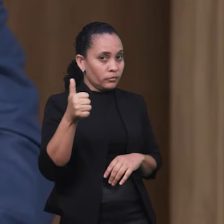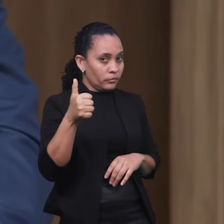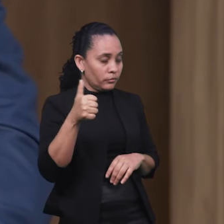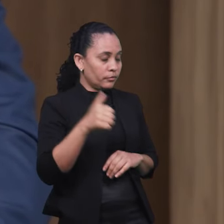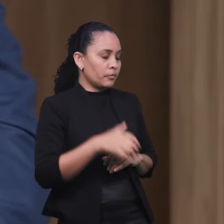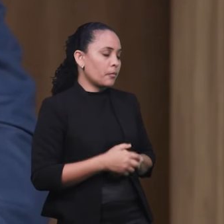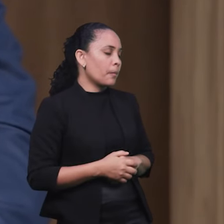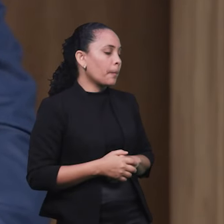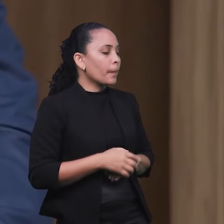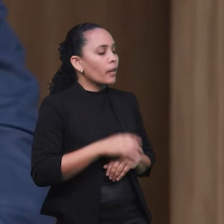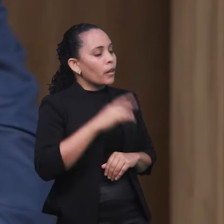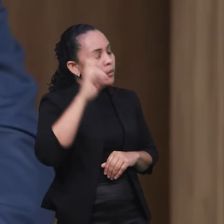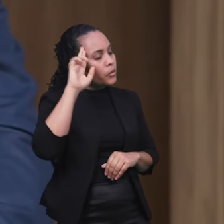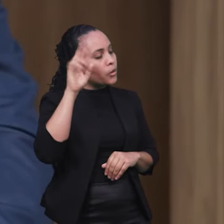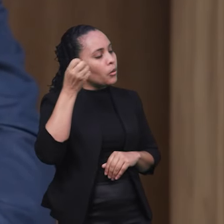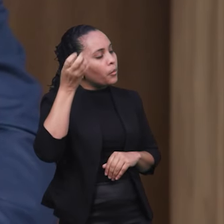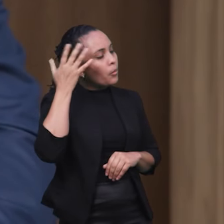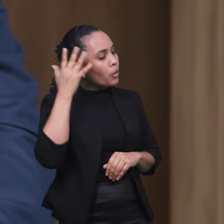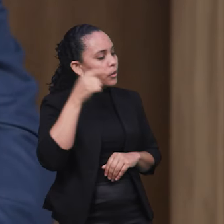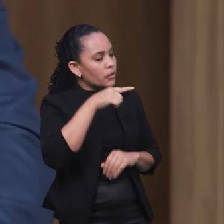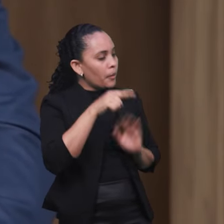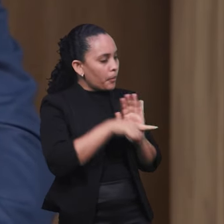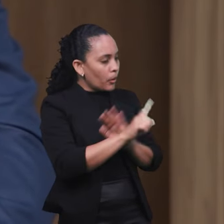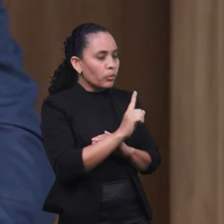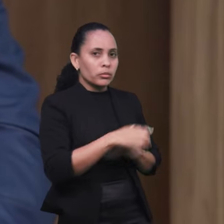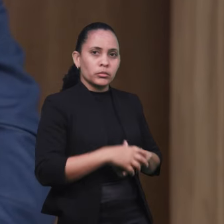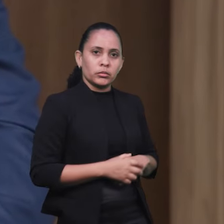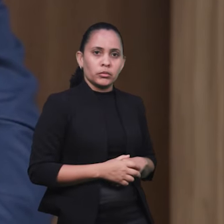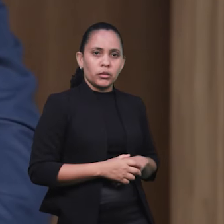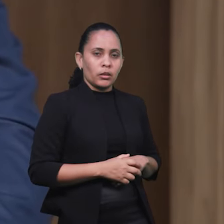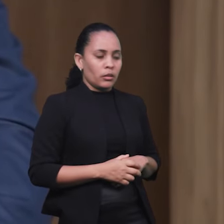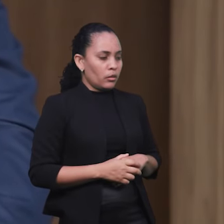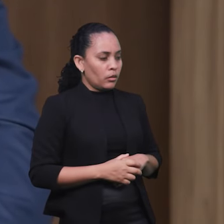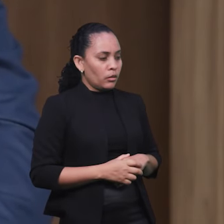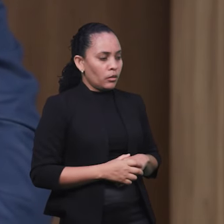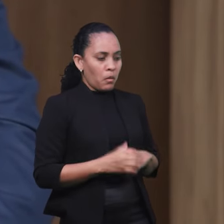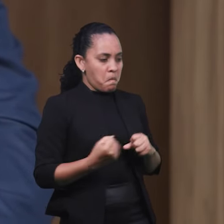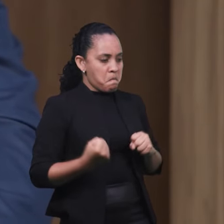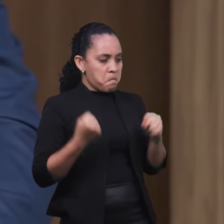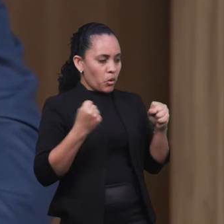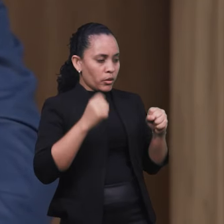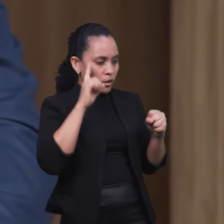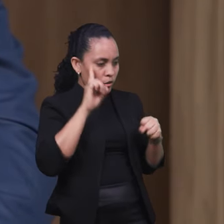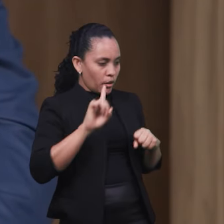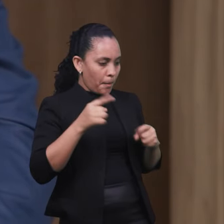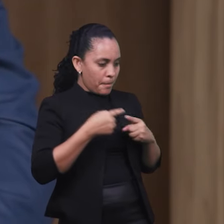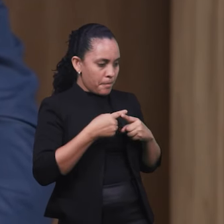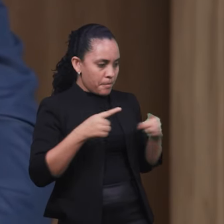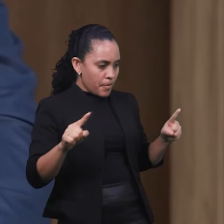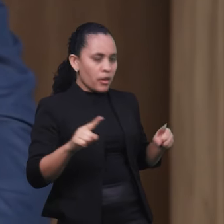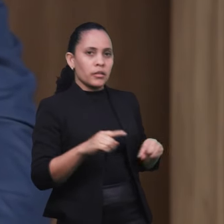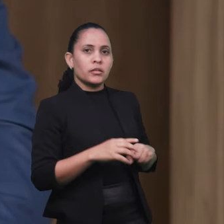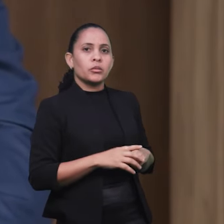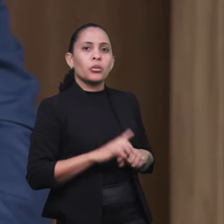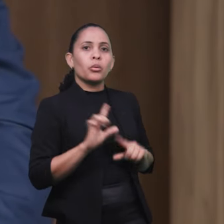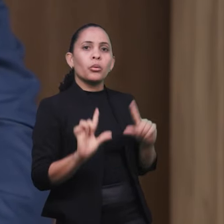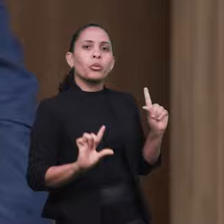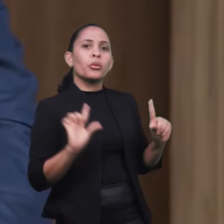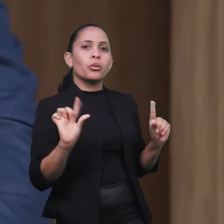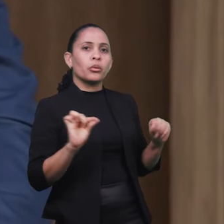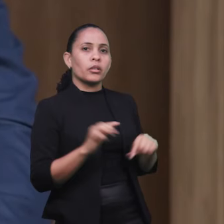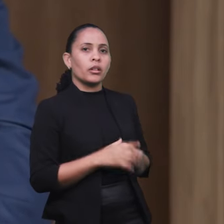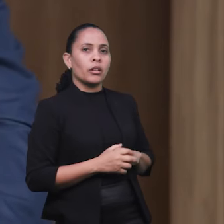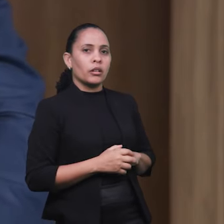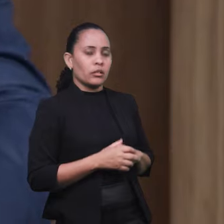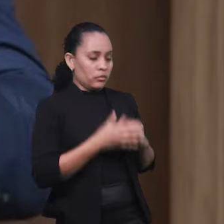11, né? Quando o Senhor mostra ali a sua pergunta, não foi sobre o poder de Deus, mas sobre a sua própria,